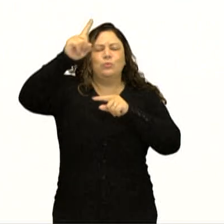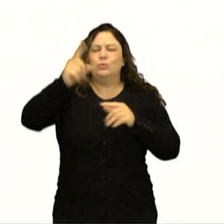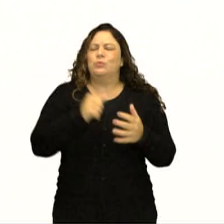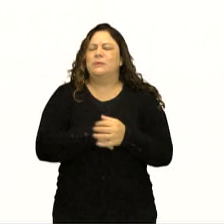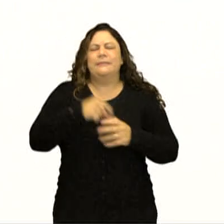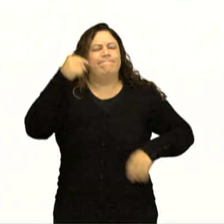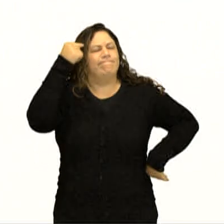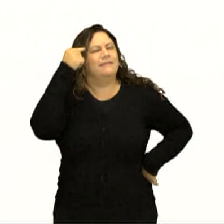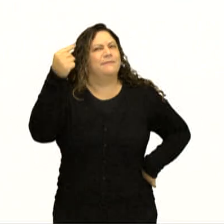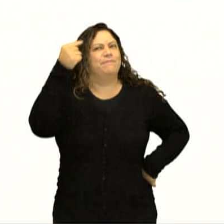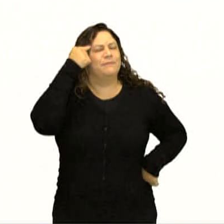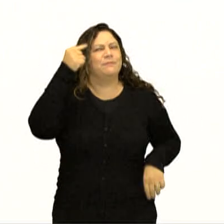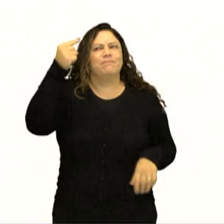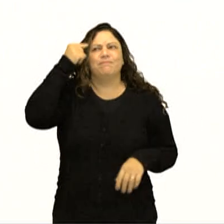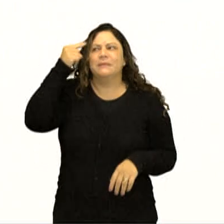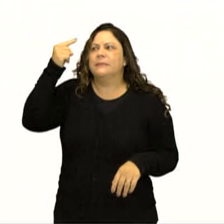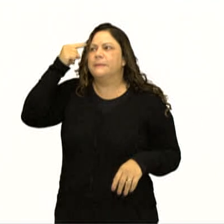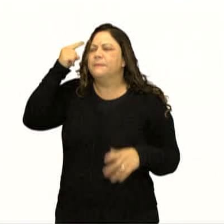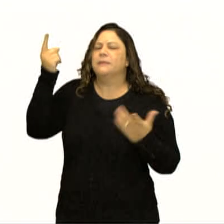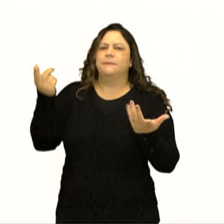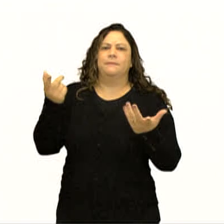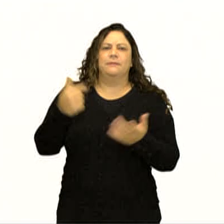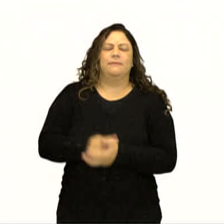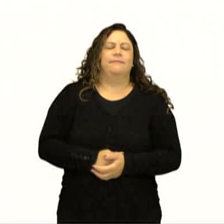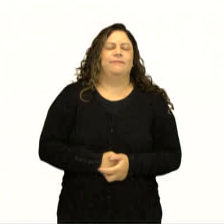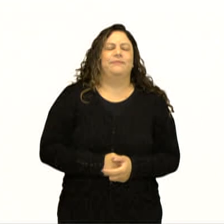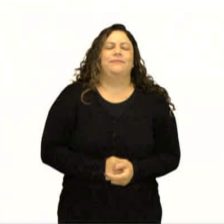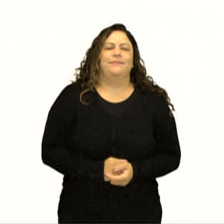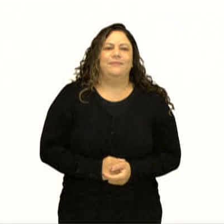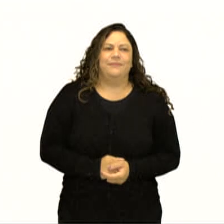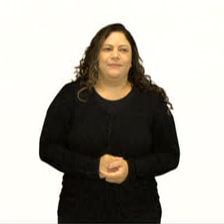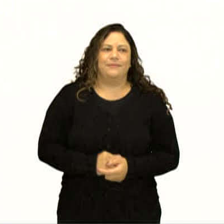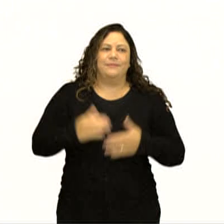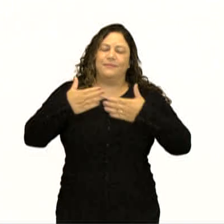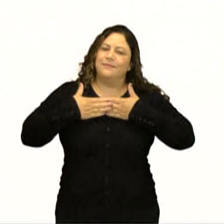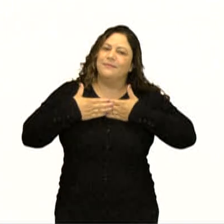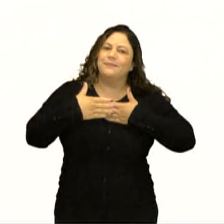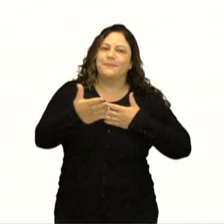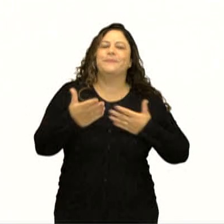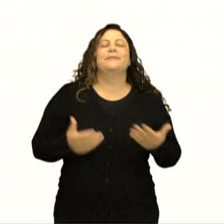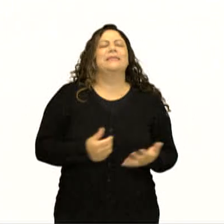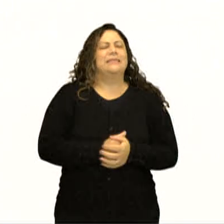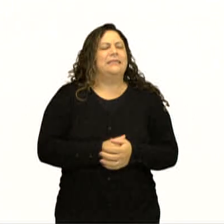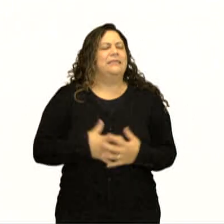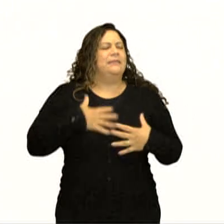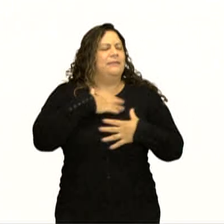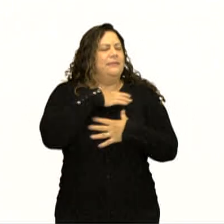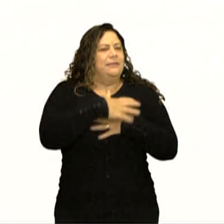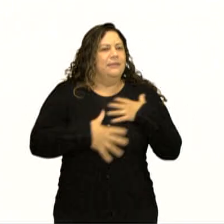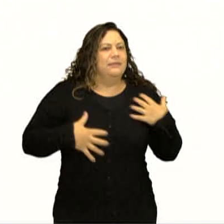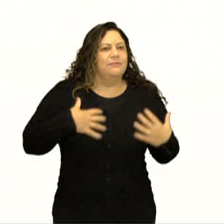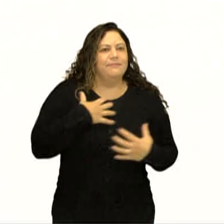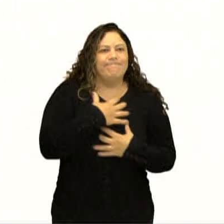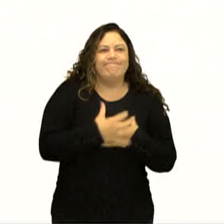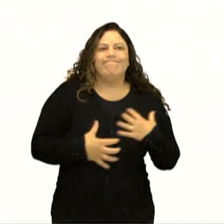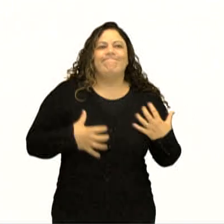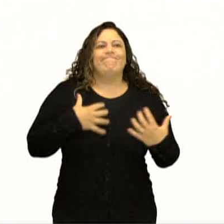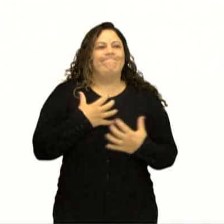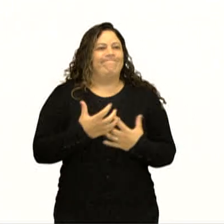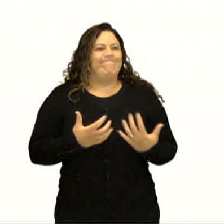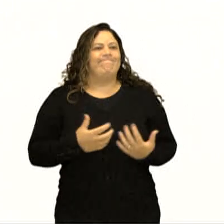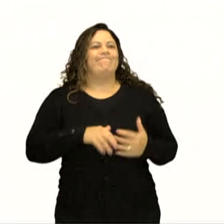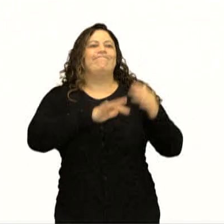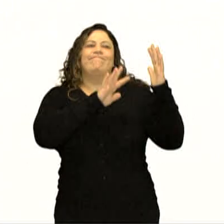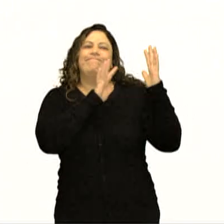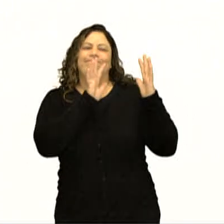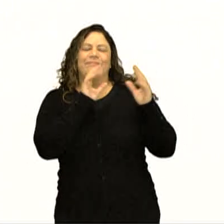pensasse naquele feliz encontro. Daí por diante foi um martírio. O desditoso